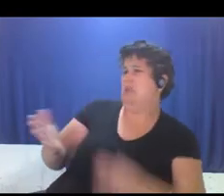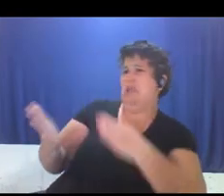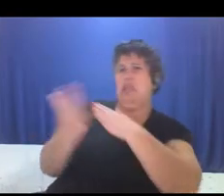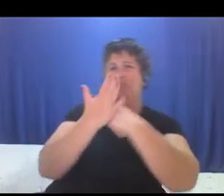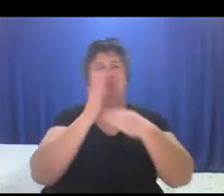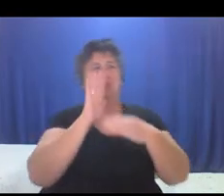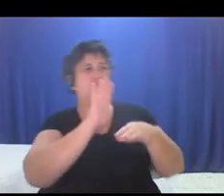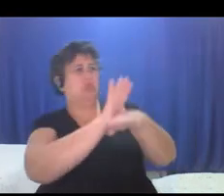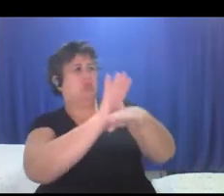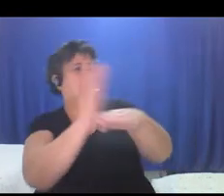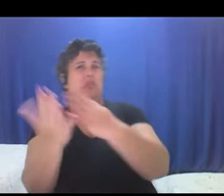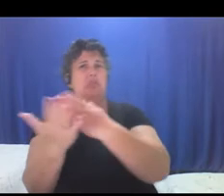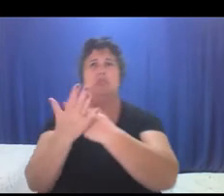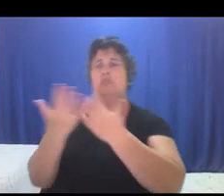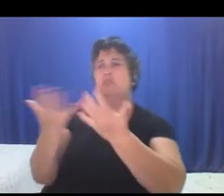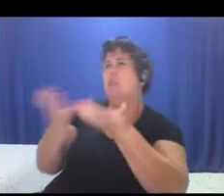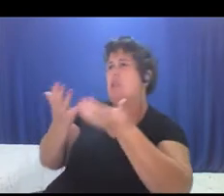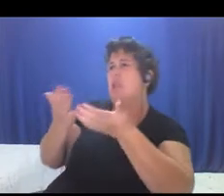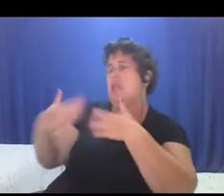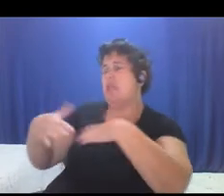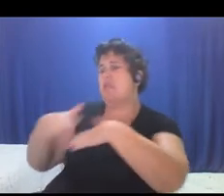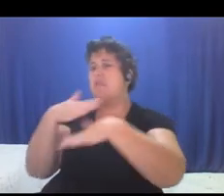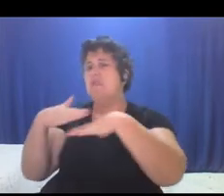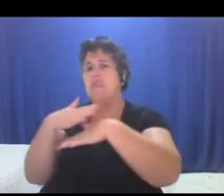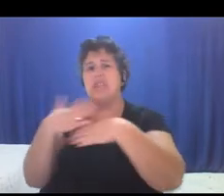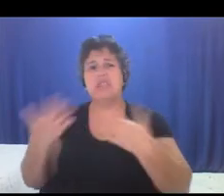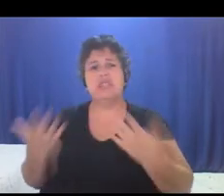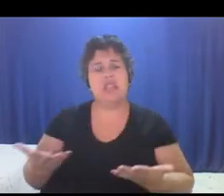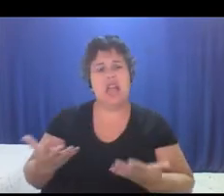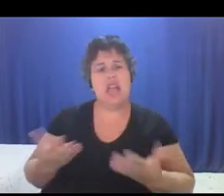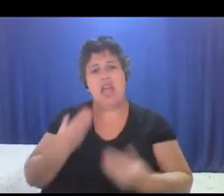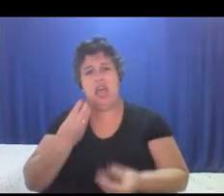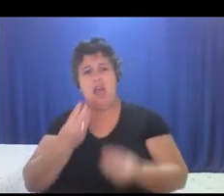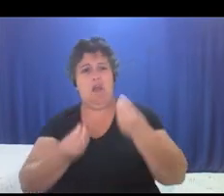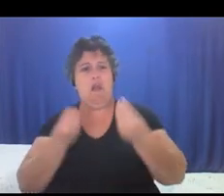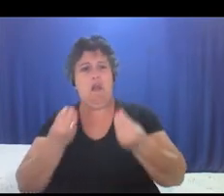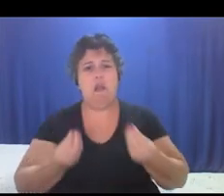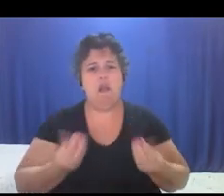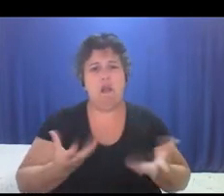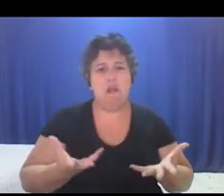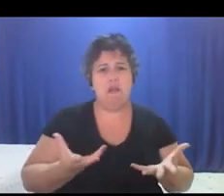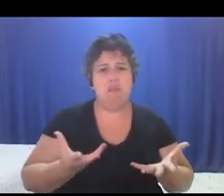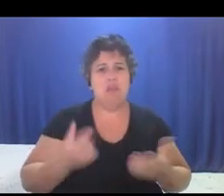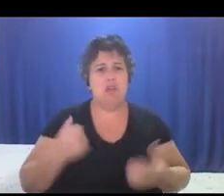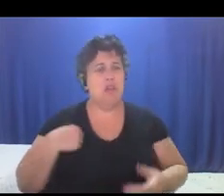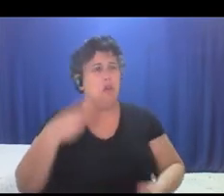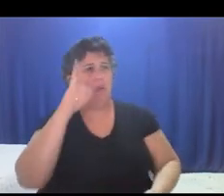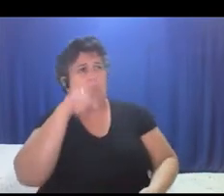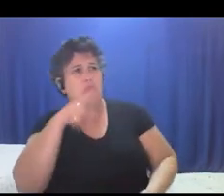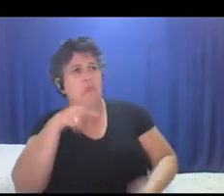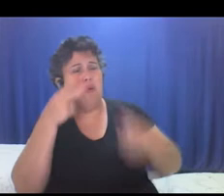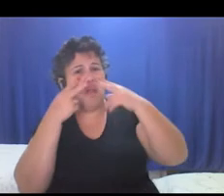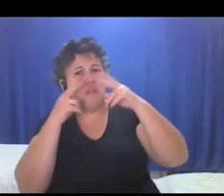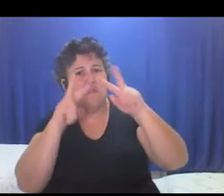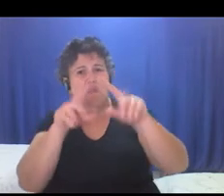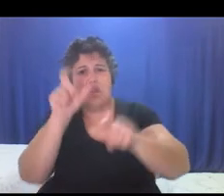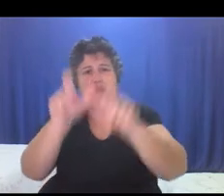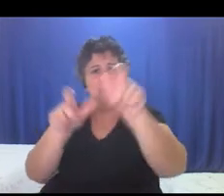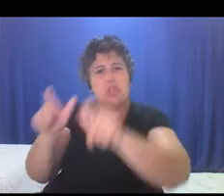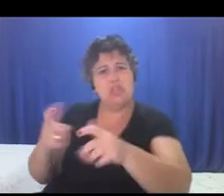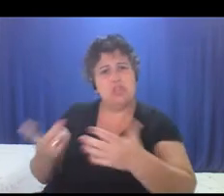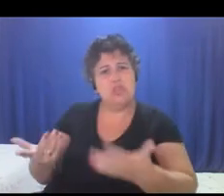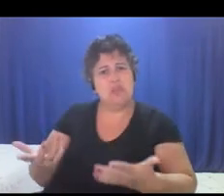simpático, todo mundo querendo conversar, querendo me ajudar, dar o caminho das pedras. Pessoas que eu nunca vi e sempre muito